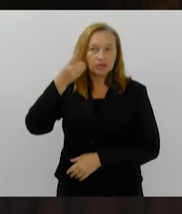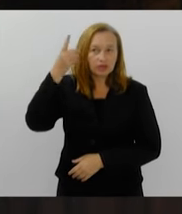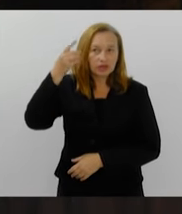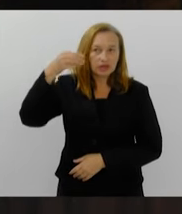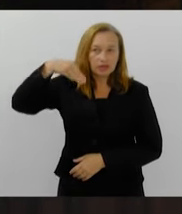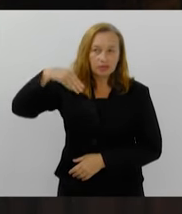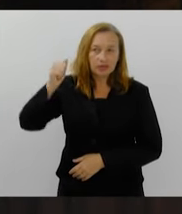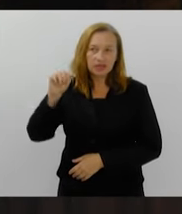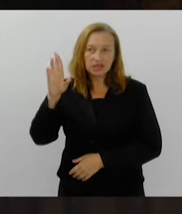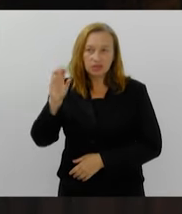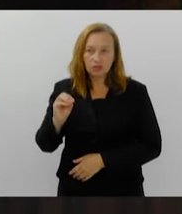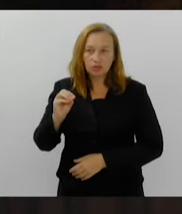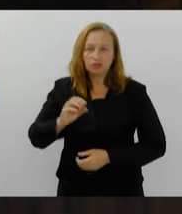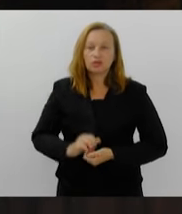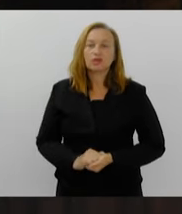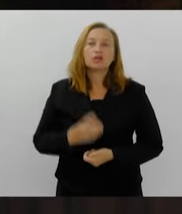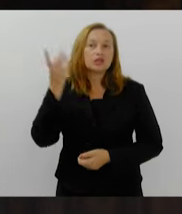Macedo,